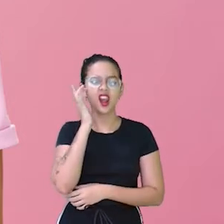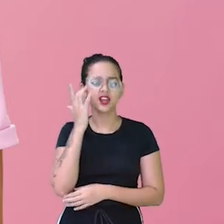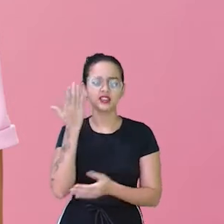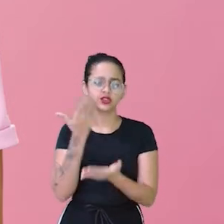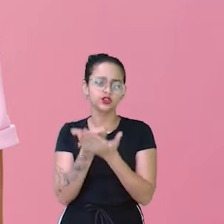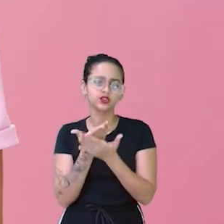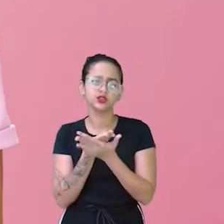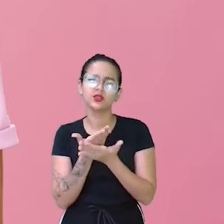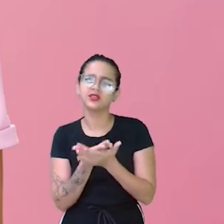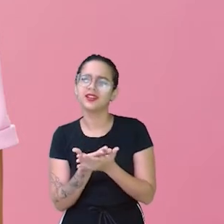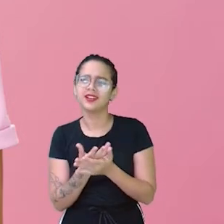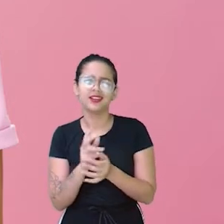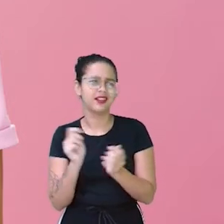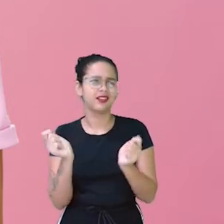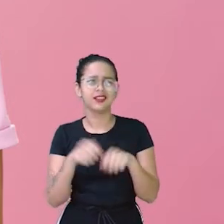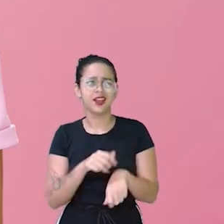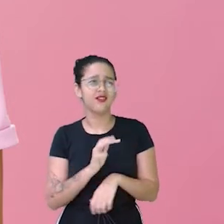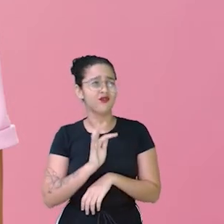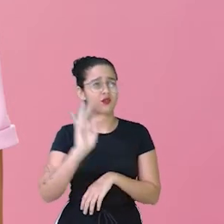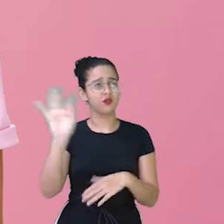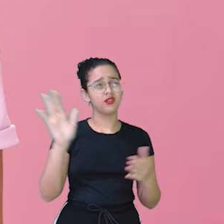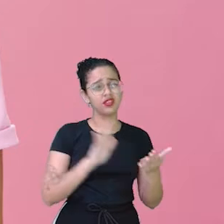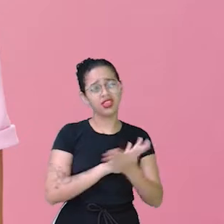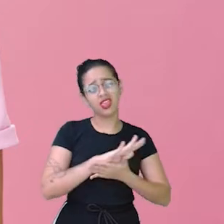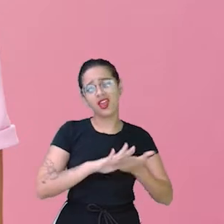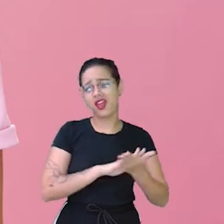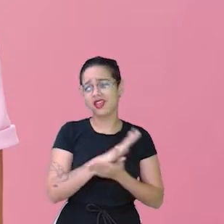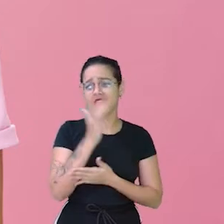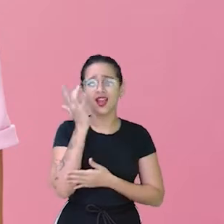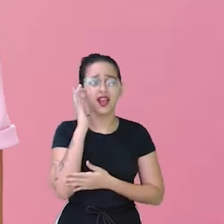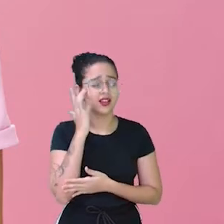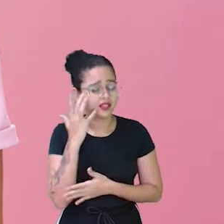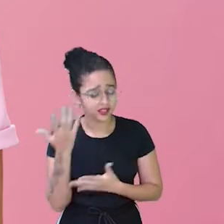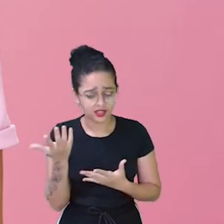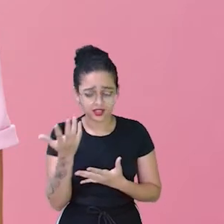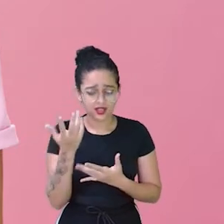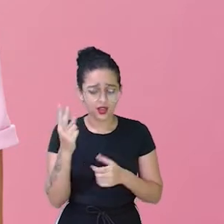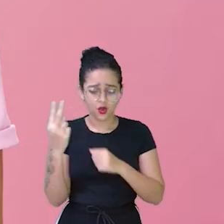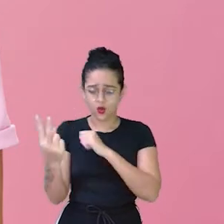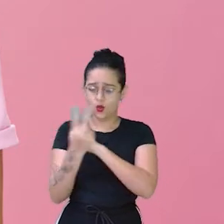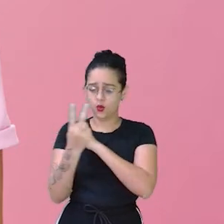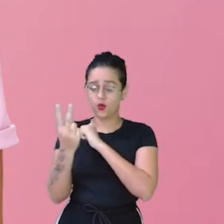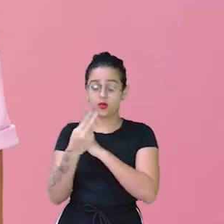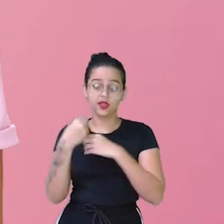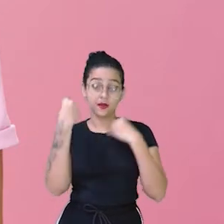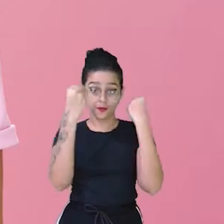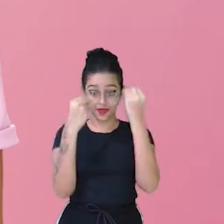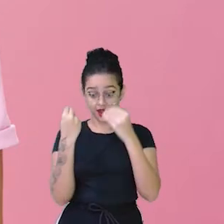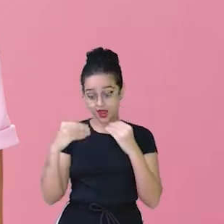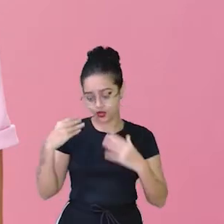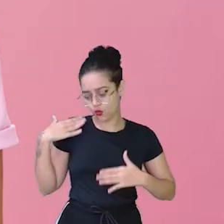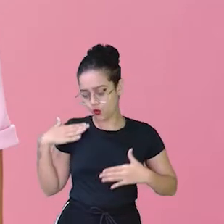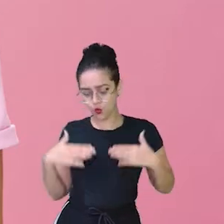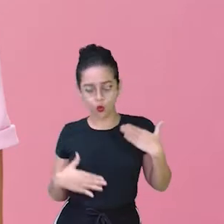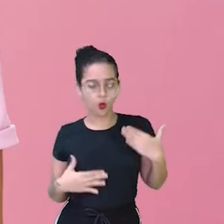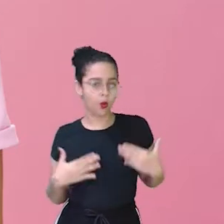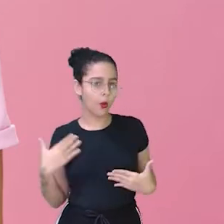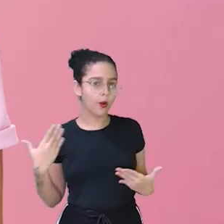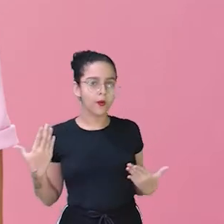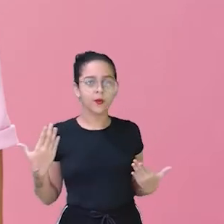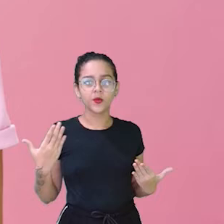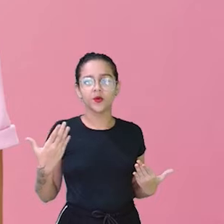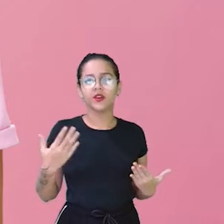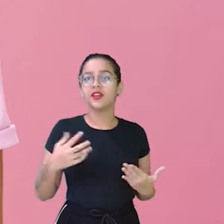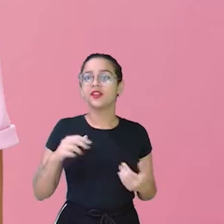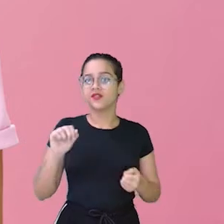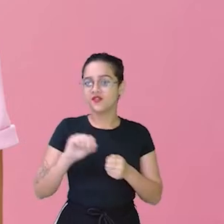estudar, não dava futuro nenhum. Achava que cuidar da beleza do corpo